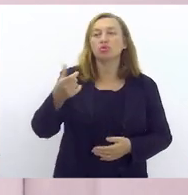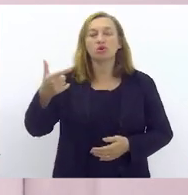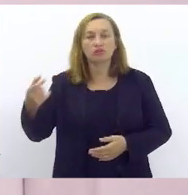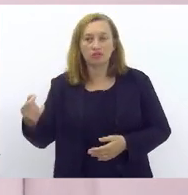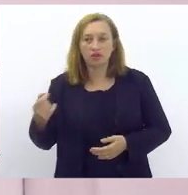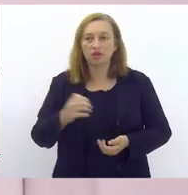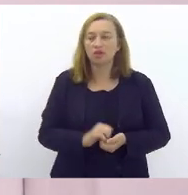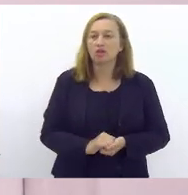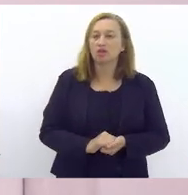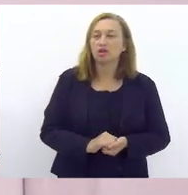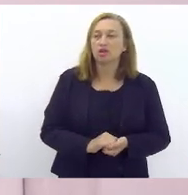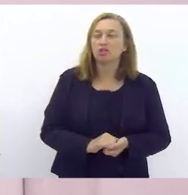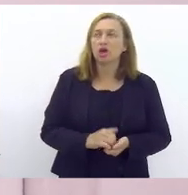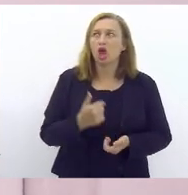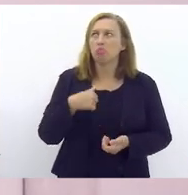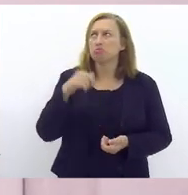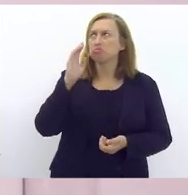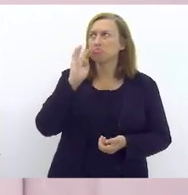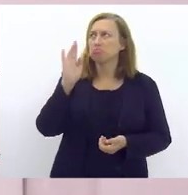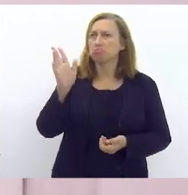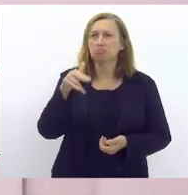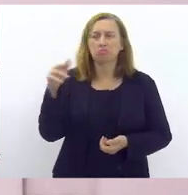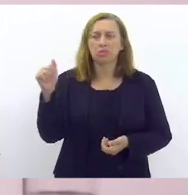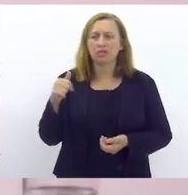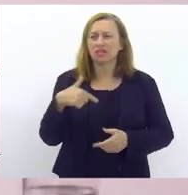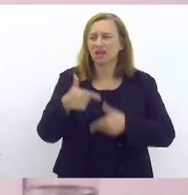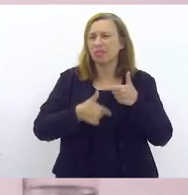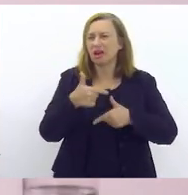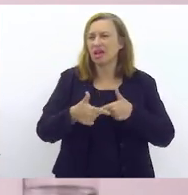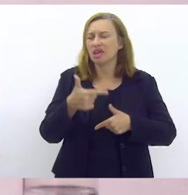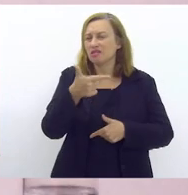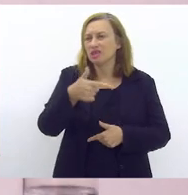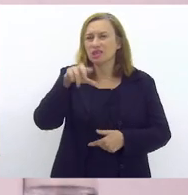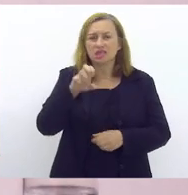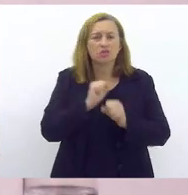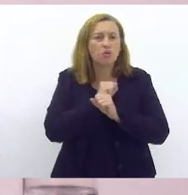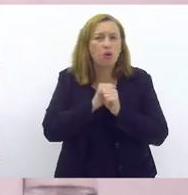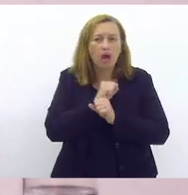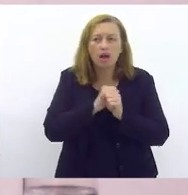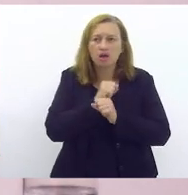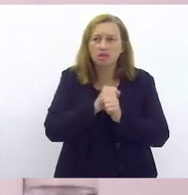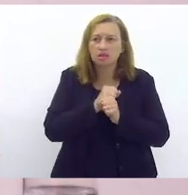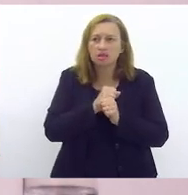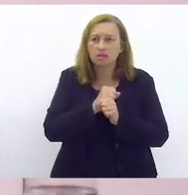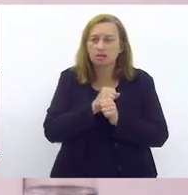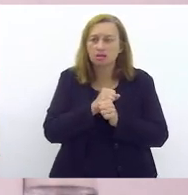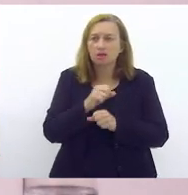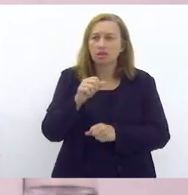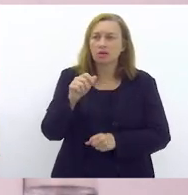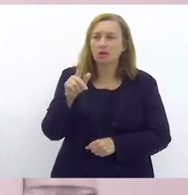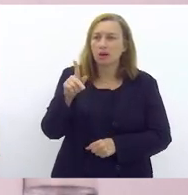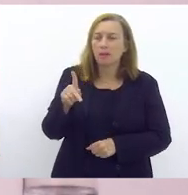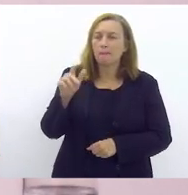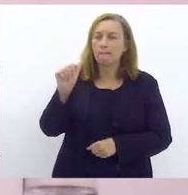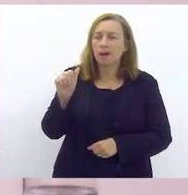começaram, nunca imaginei, trabalhei durante 25 anos praticamente como parecerista do Previ